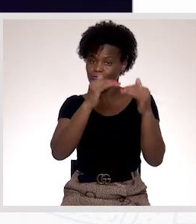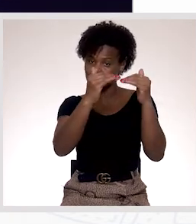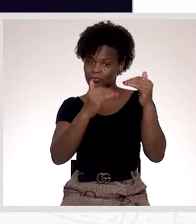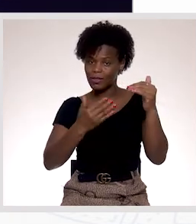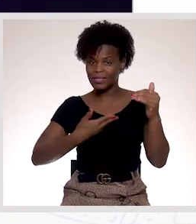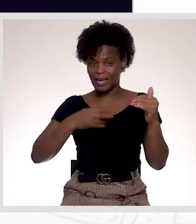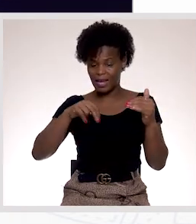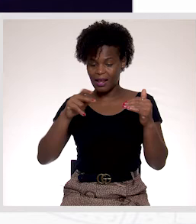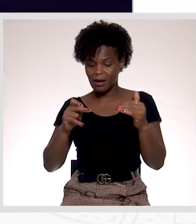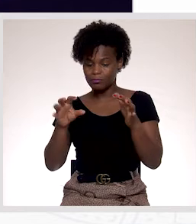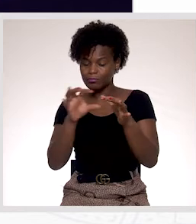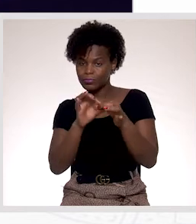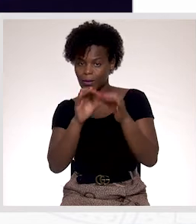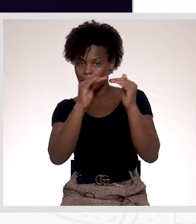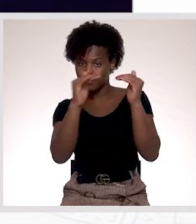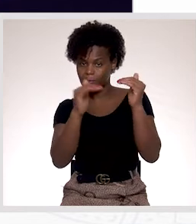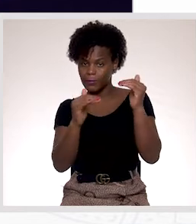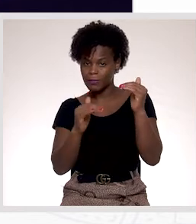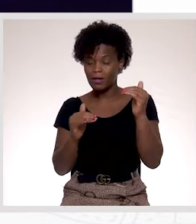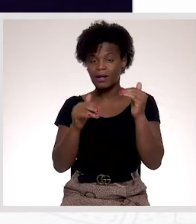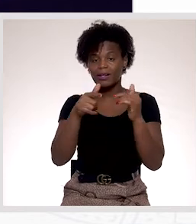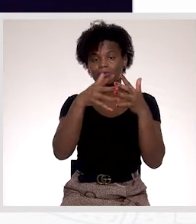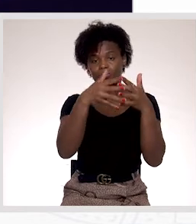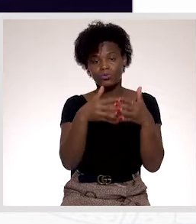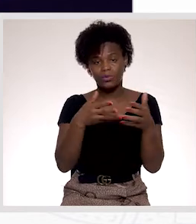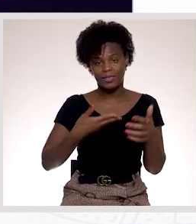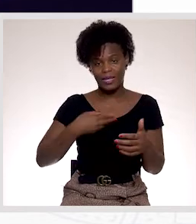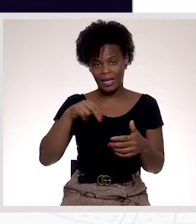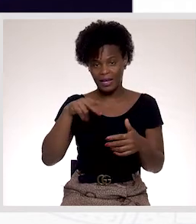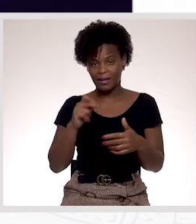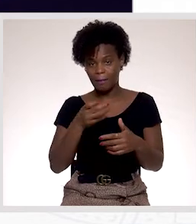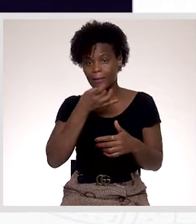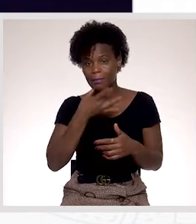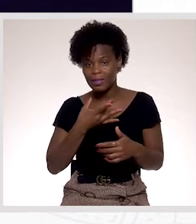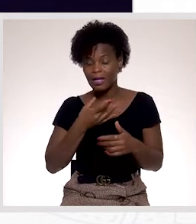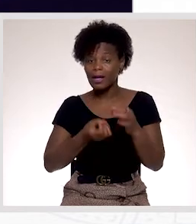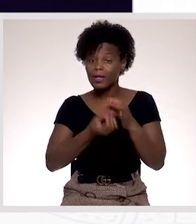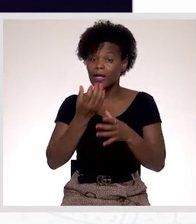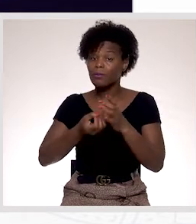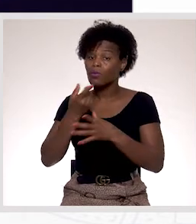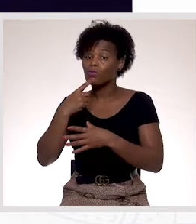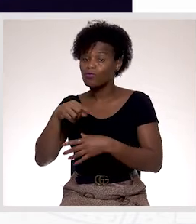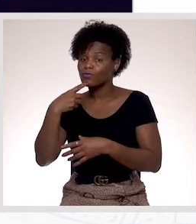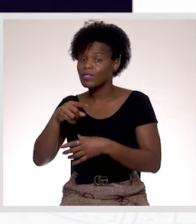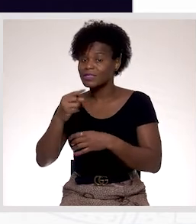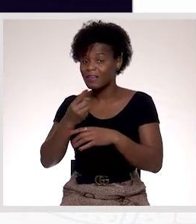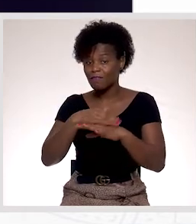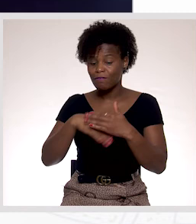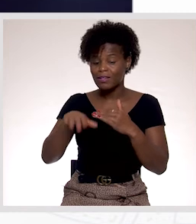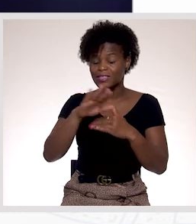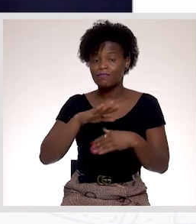DNA. O emparelhamento de bases complementares na estrutura de DNA permite que a replicação seja executada de